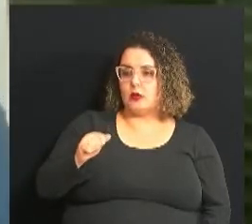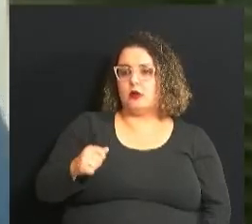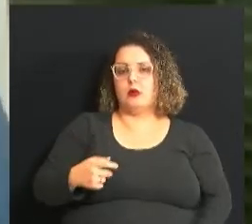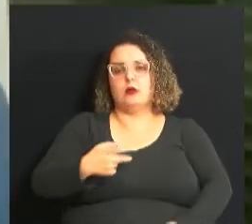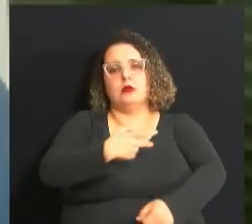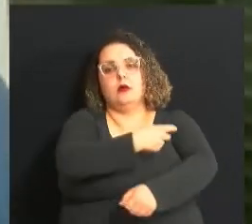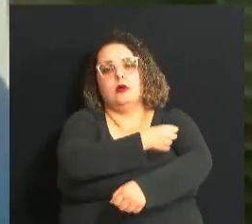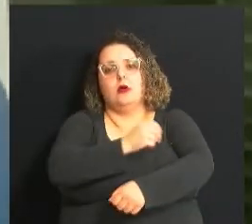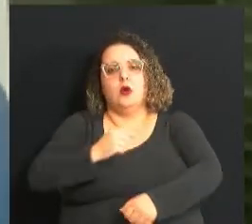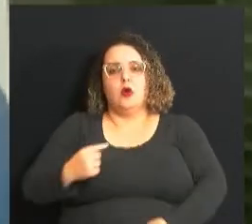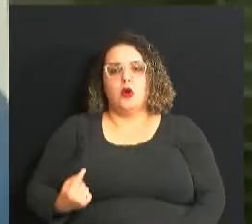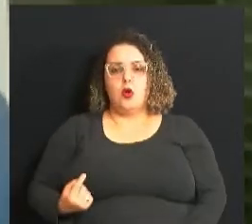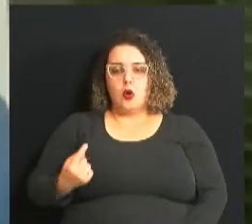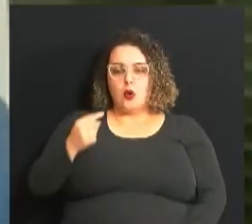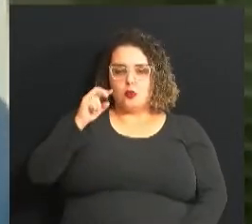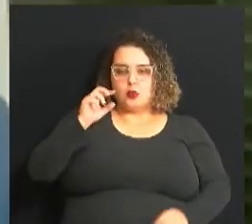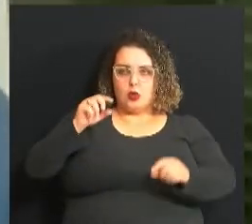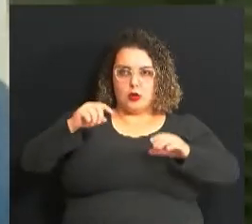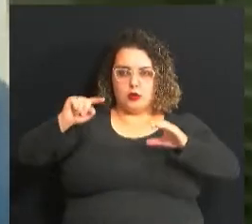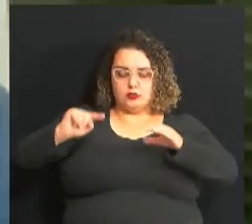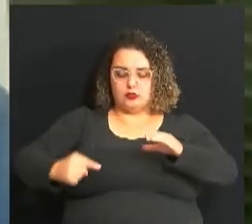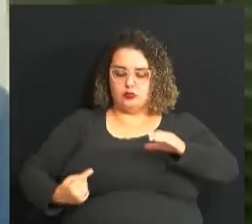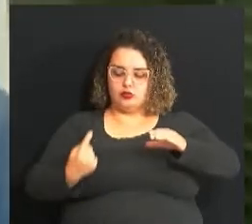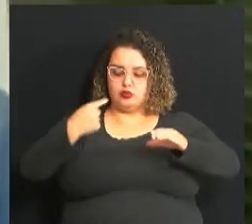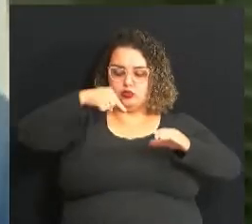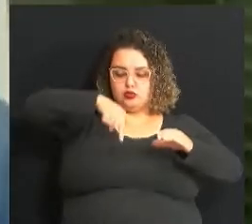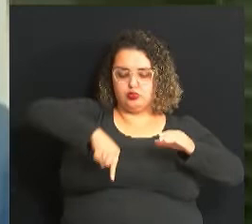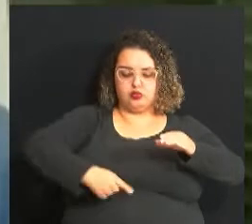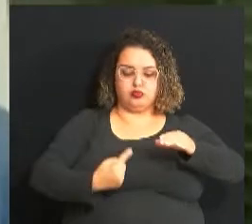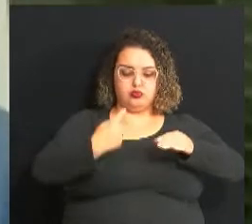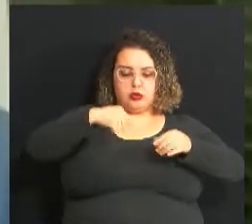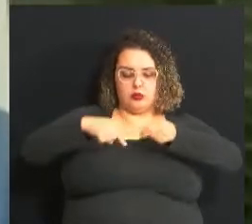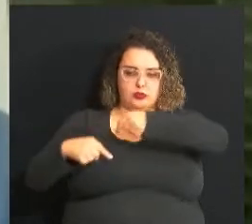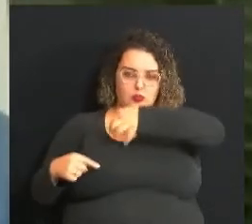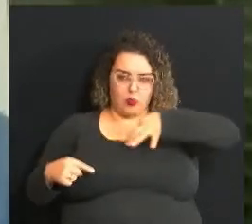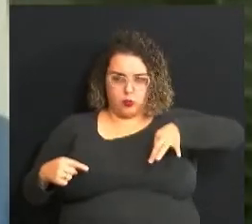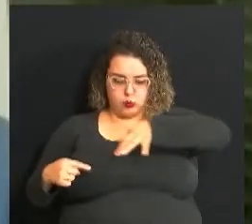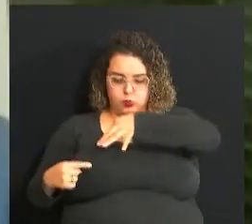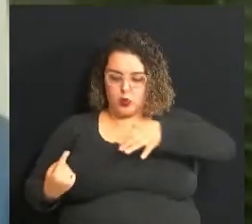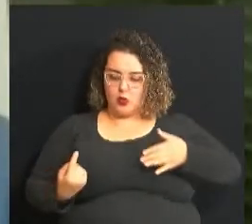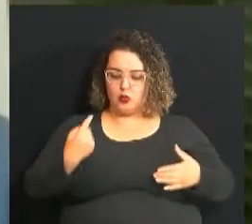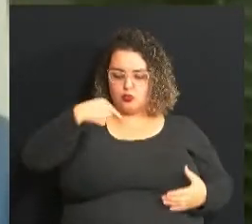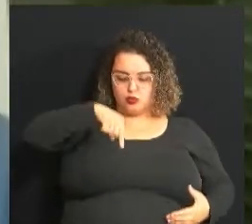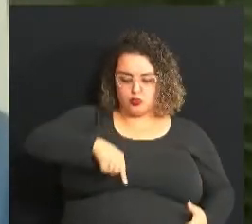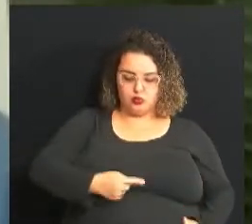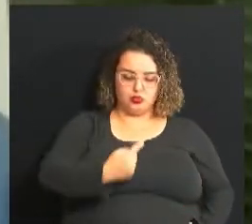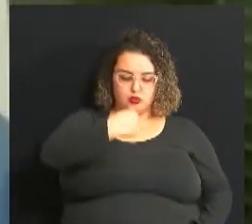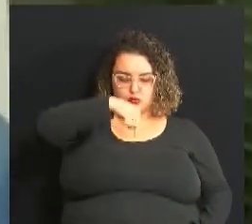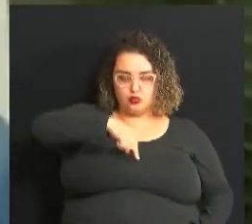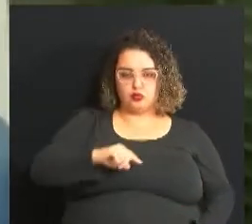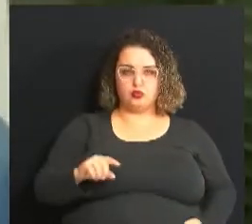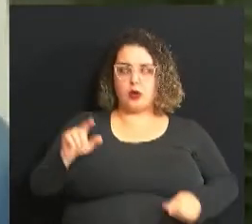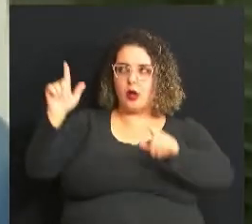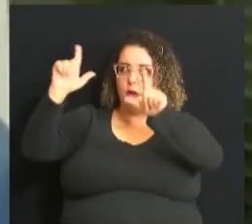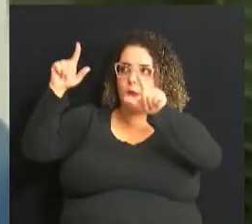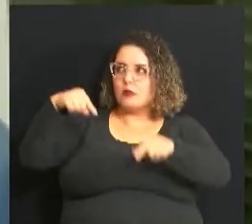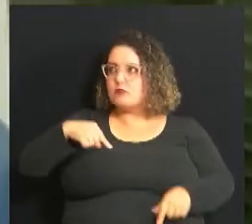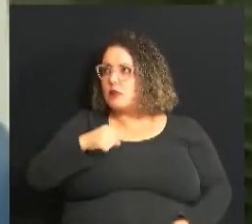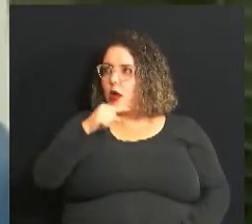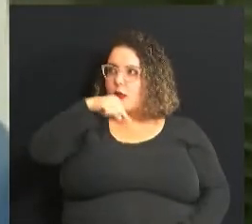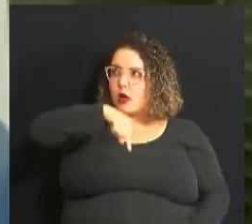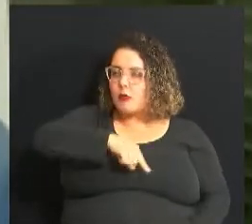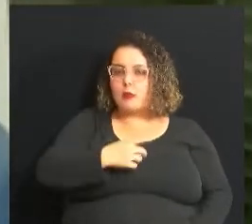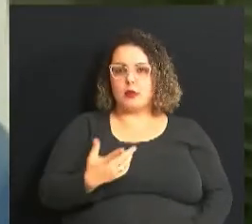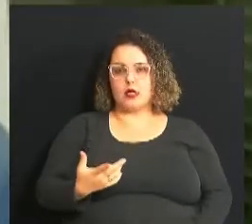colo, o intestino grosso, pelo menos uma vez a cada 3 anos, 5 anos. Porque fazendo o